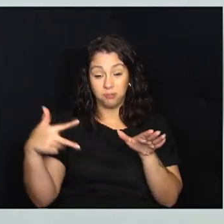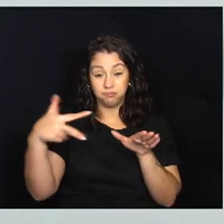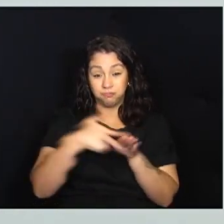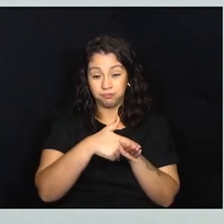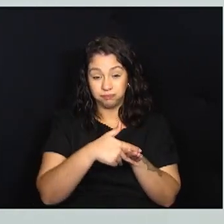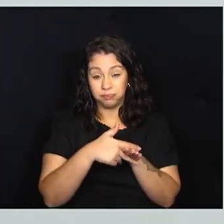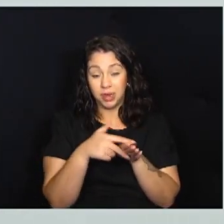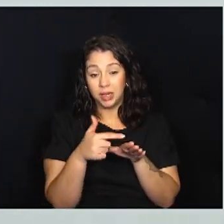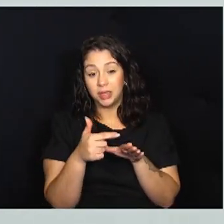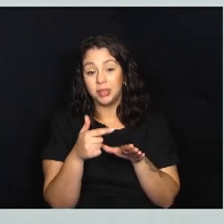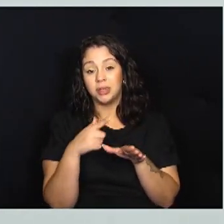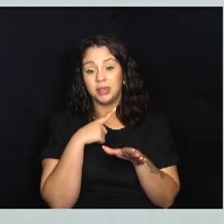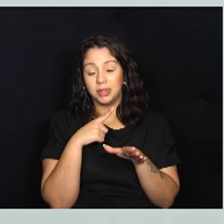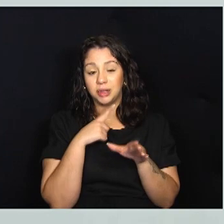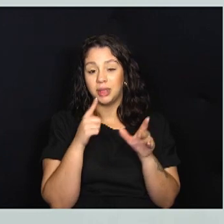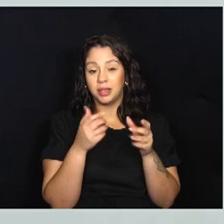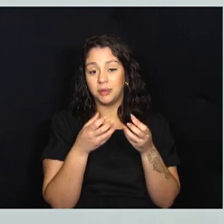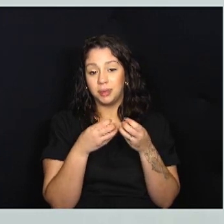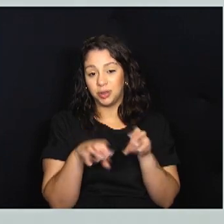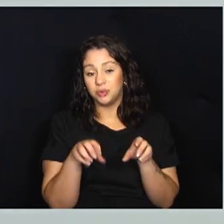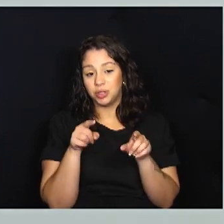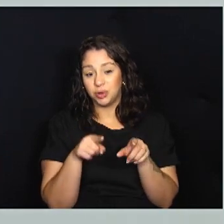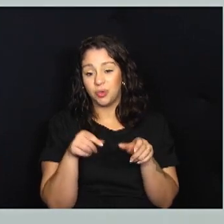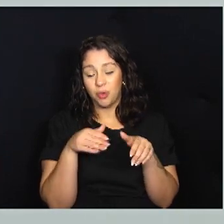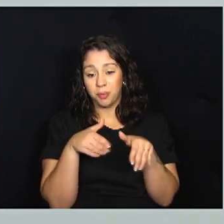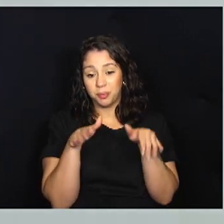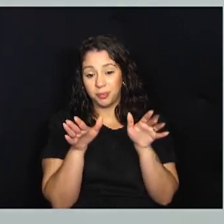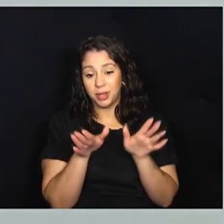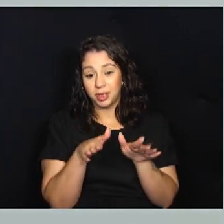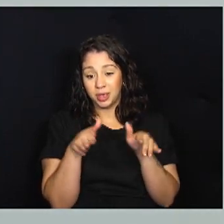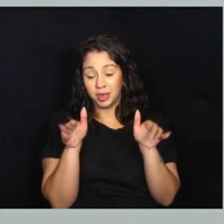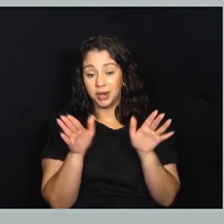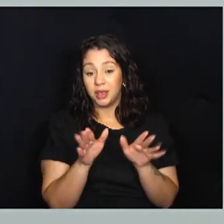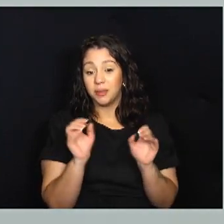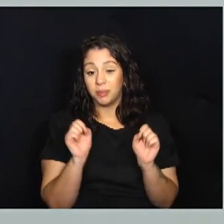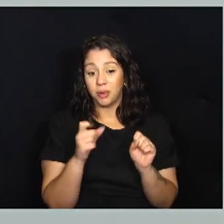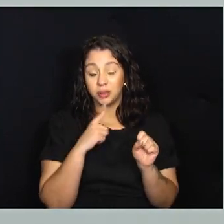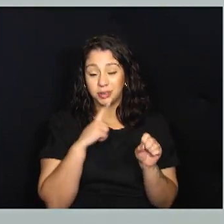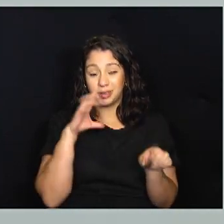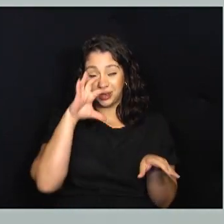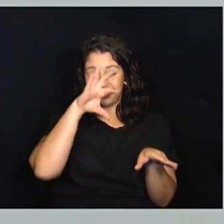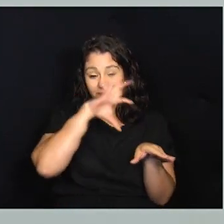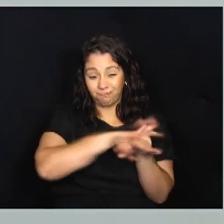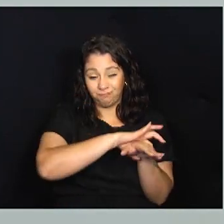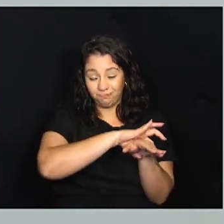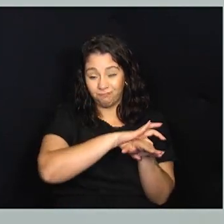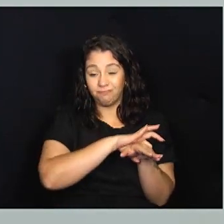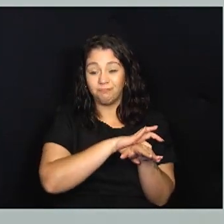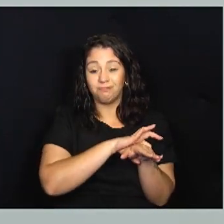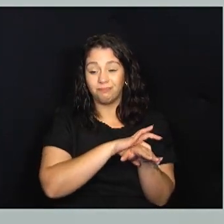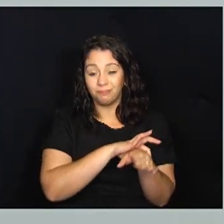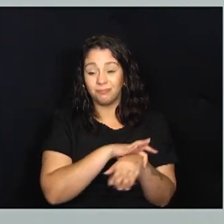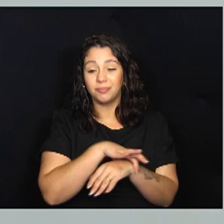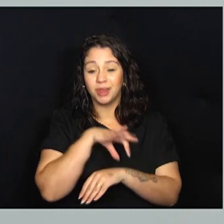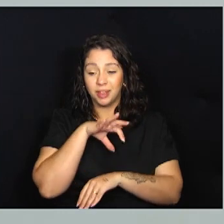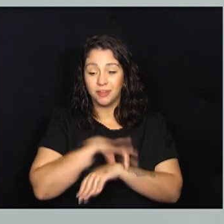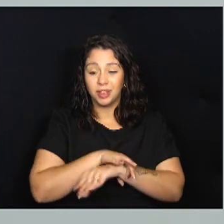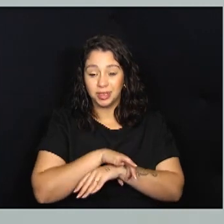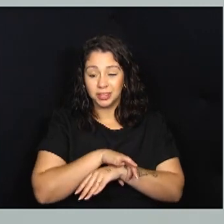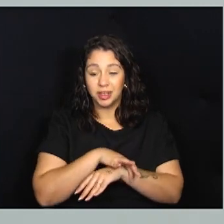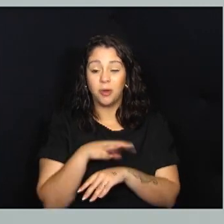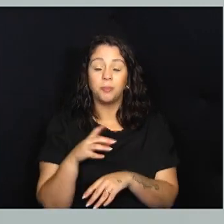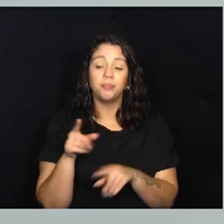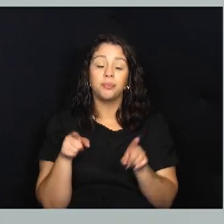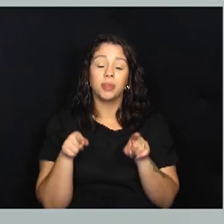outro local e acabou prejudicando as peninhas dele. Então daí pode ocorrer inflamação dos canhões das penas, né? Às